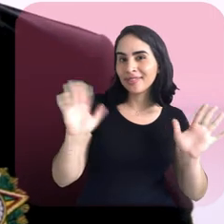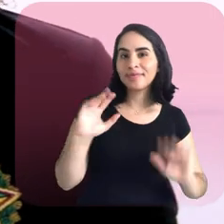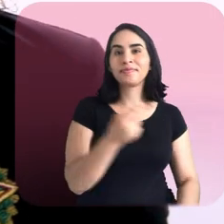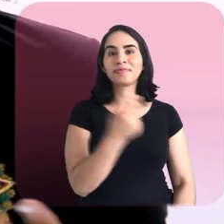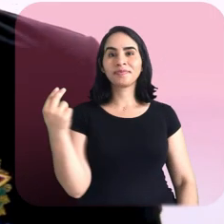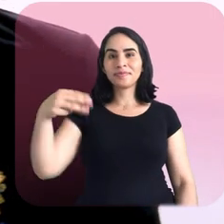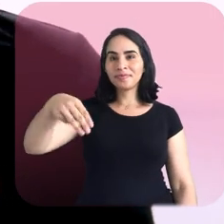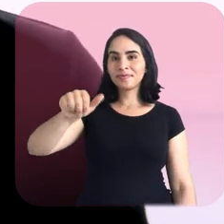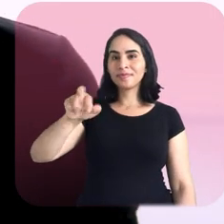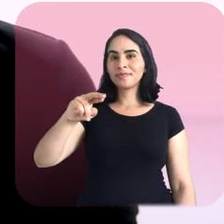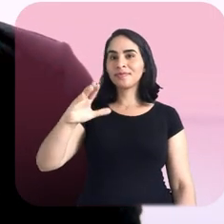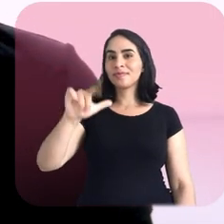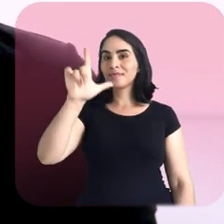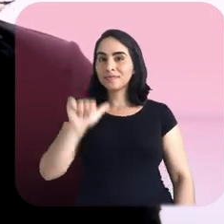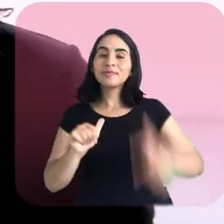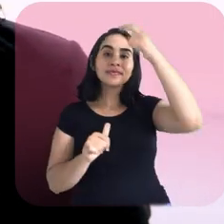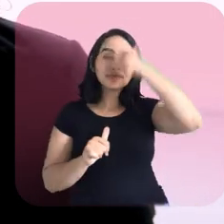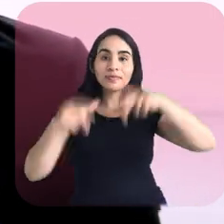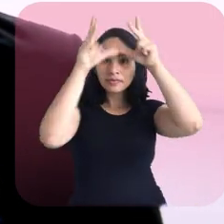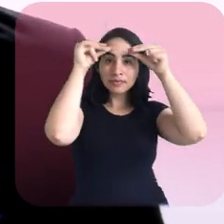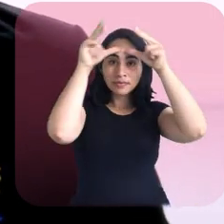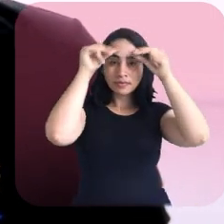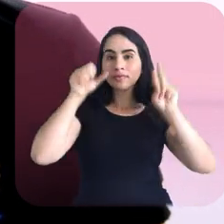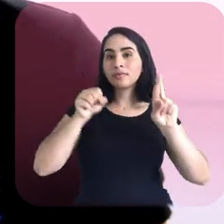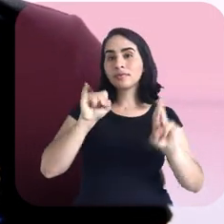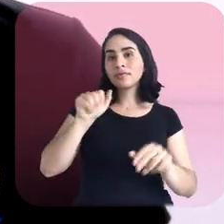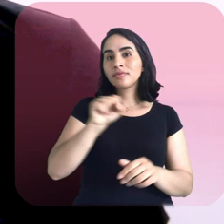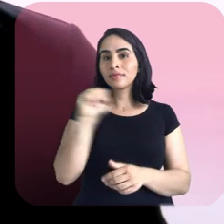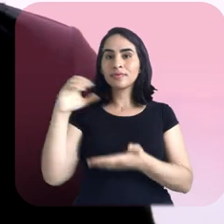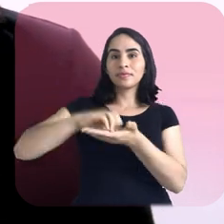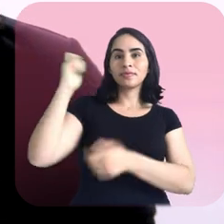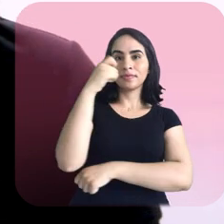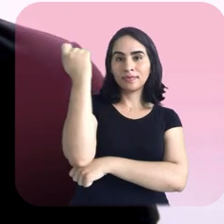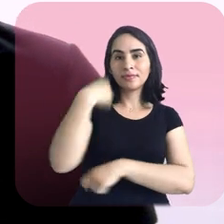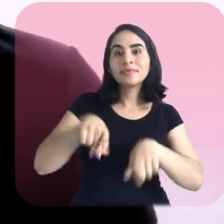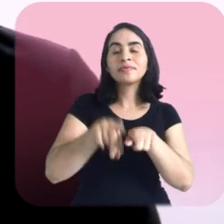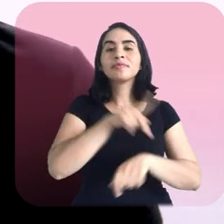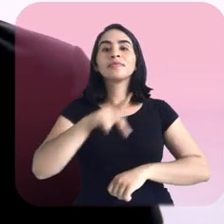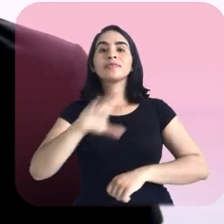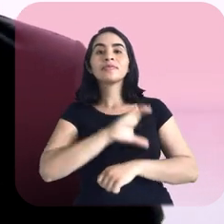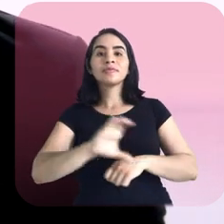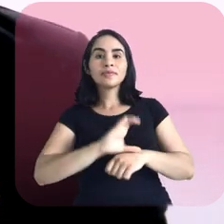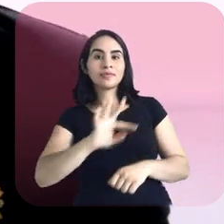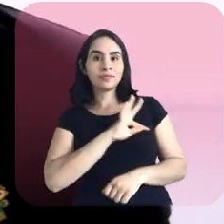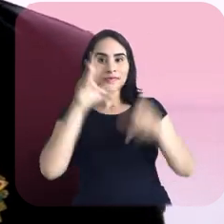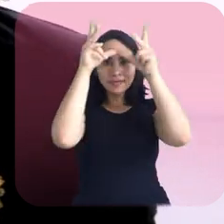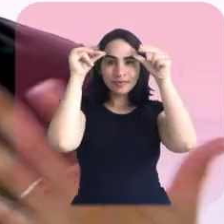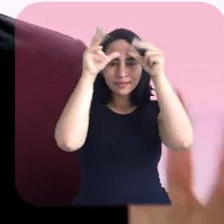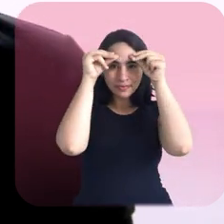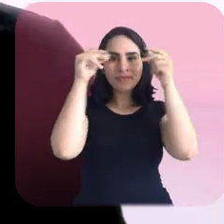Olá, pessoal. Eu sou Marcela, sou enfermeira, representante do CIAS no campus Abreu e Lima e docente do curso técnico em